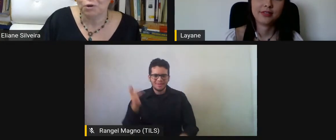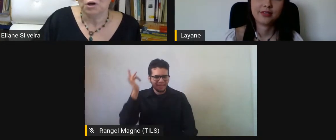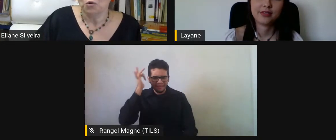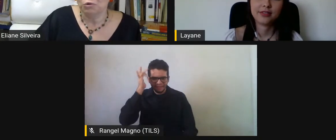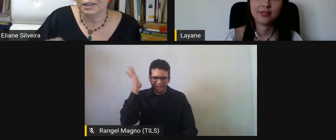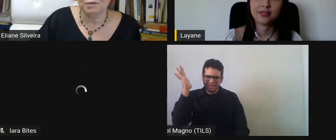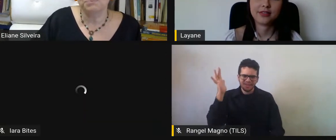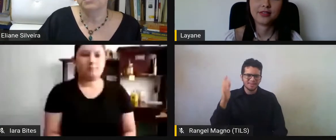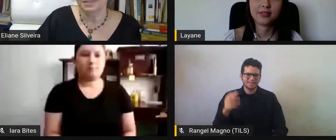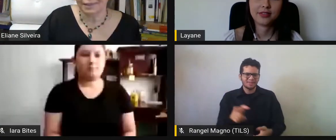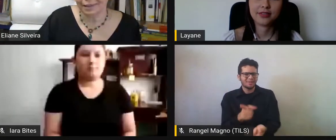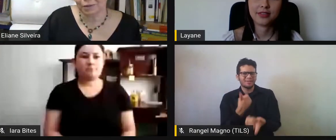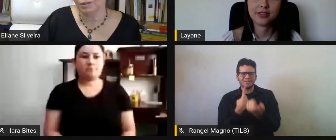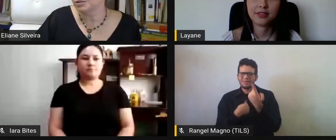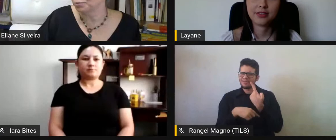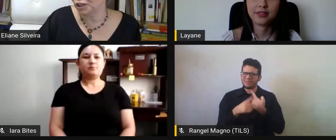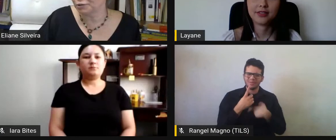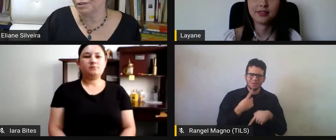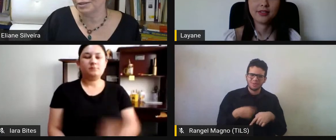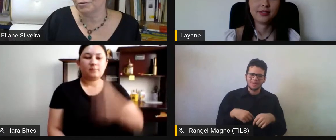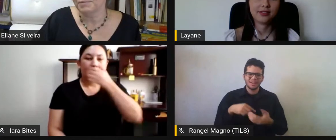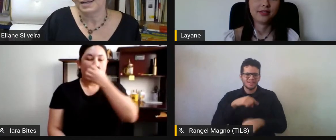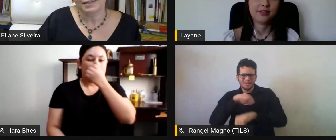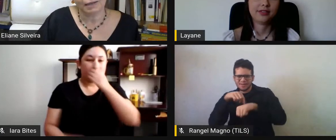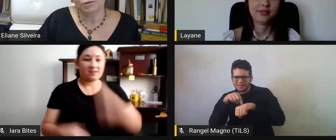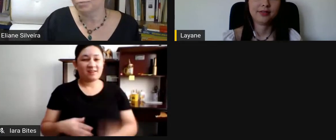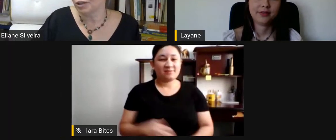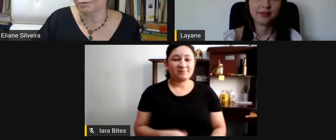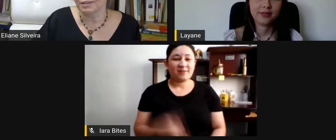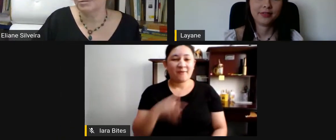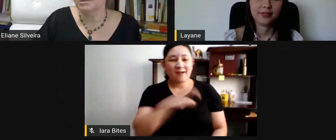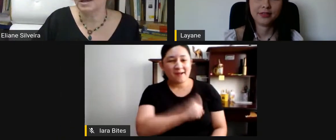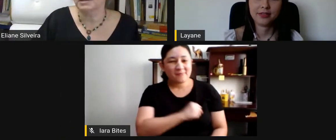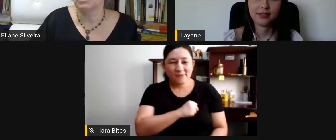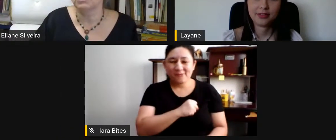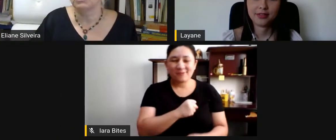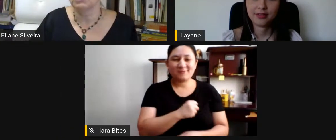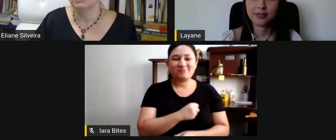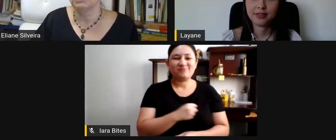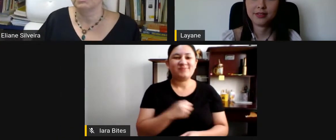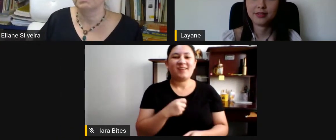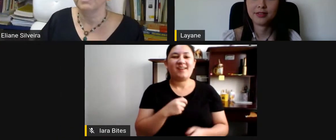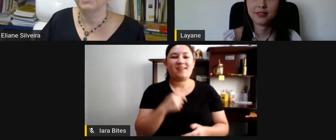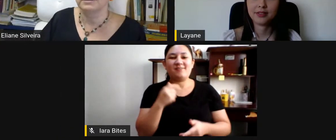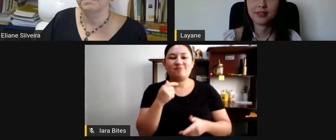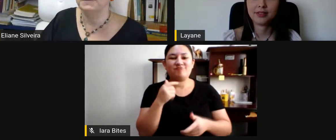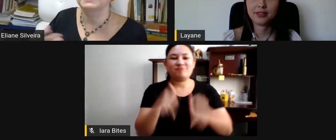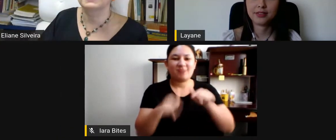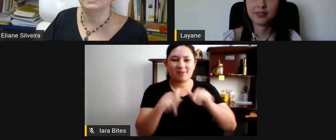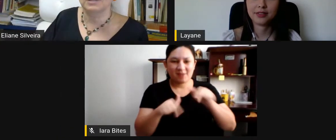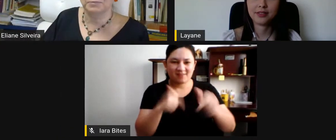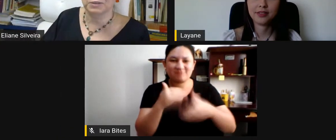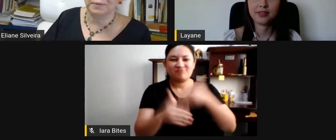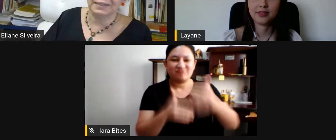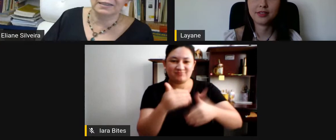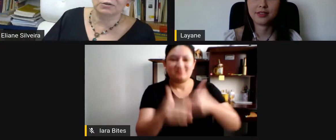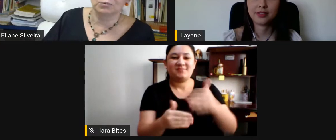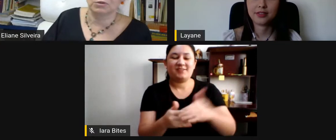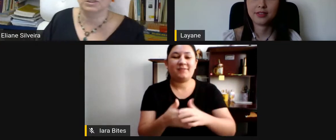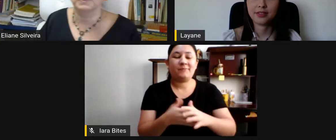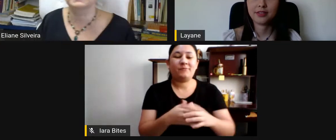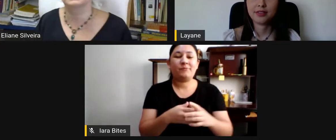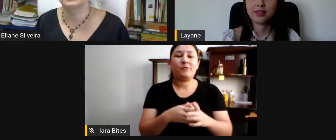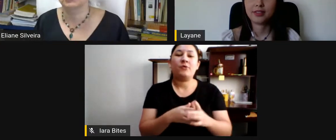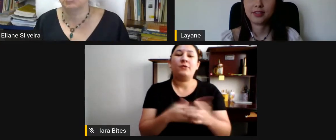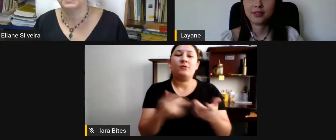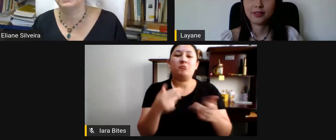dedicou o tempo inteiro a esse objeto língua claro que o objeto língua não era pensado da mesma maneira